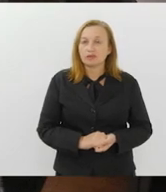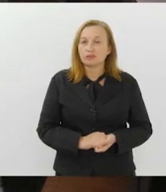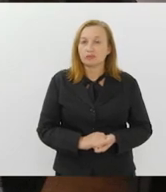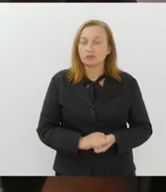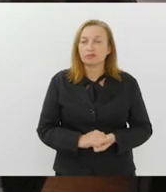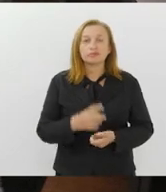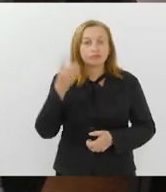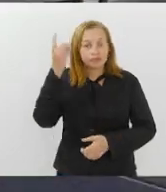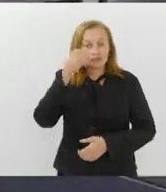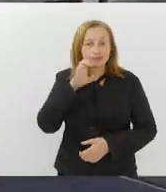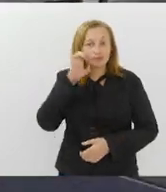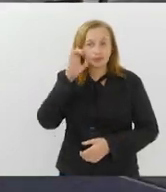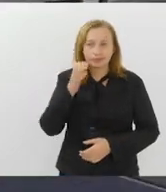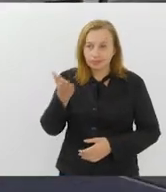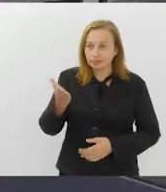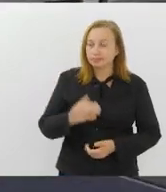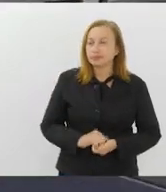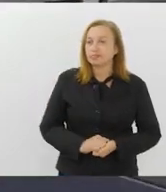Deputada Élica, por favor. Tá.